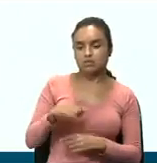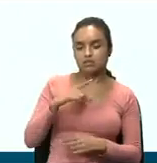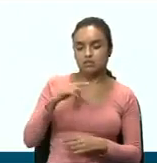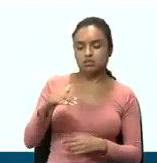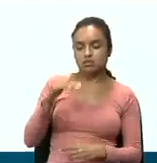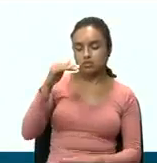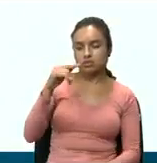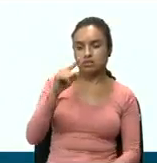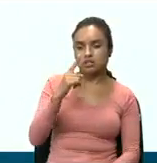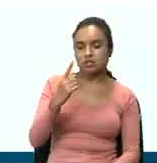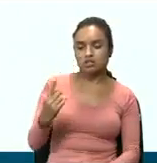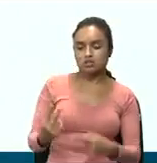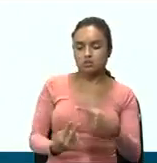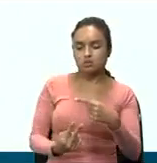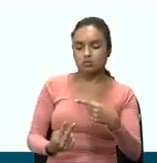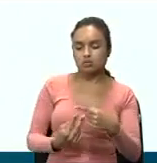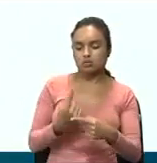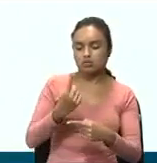elevado a meio